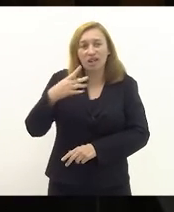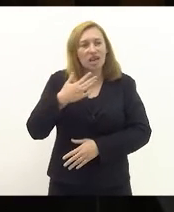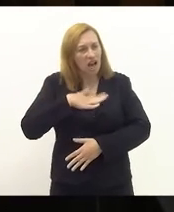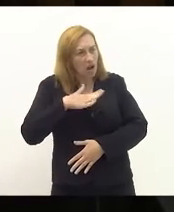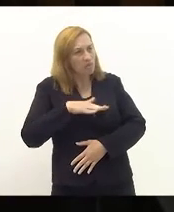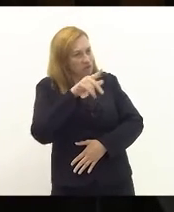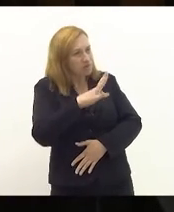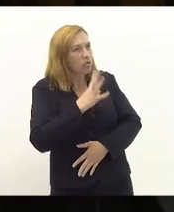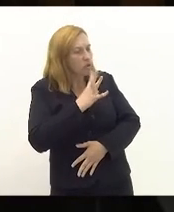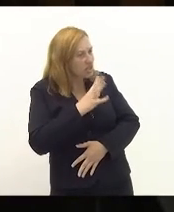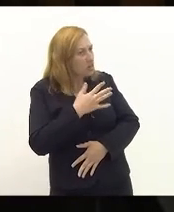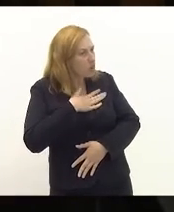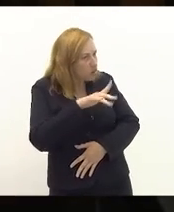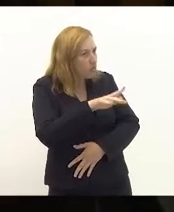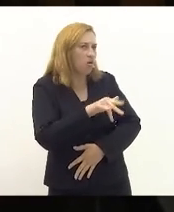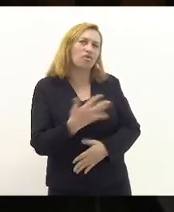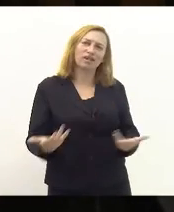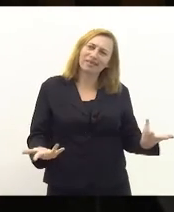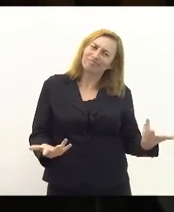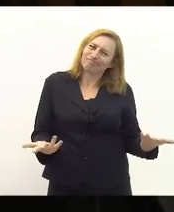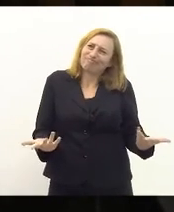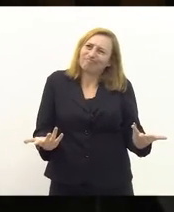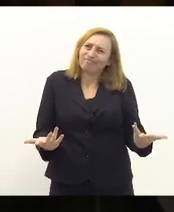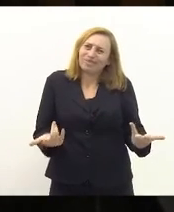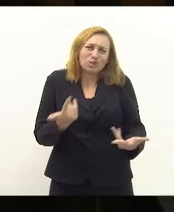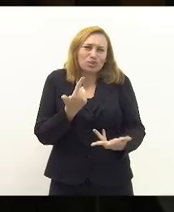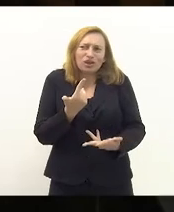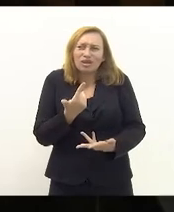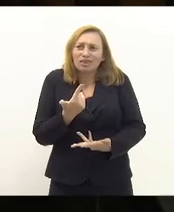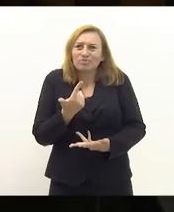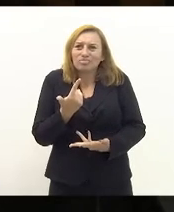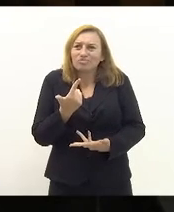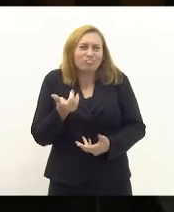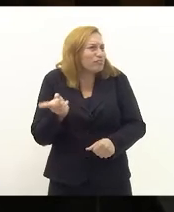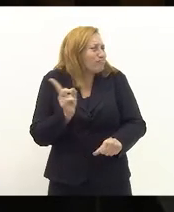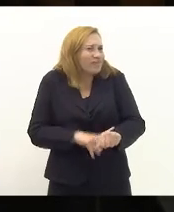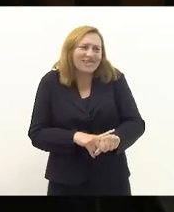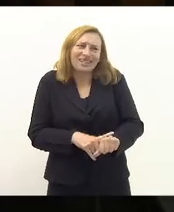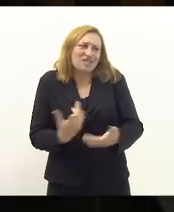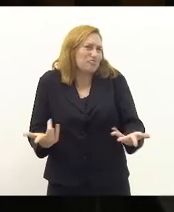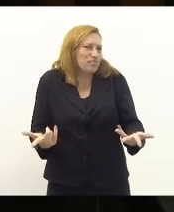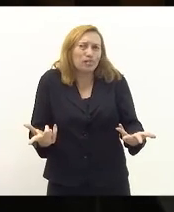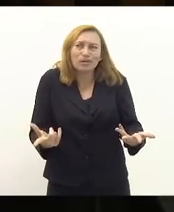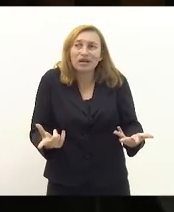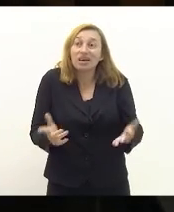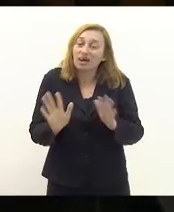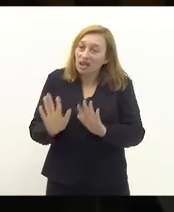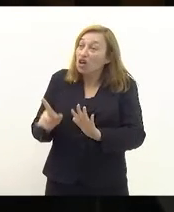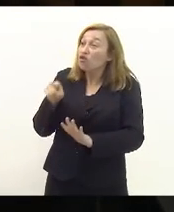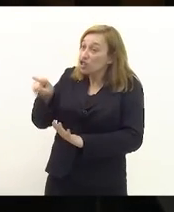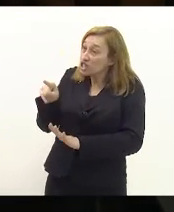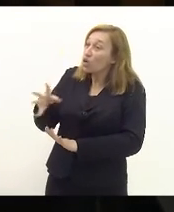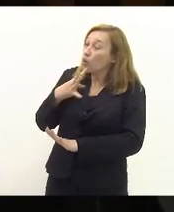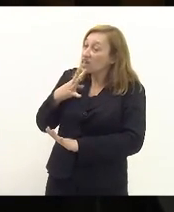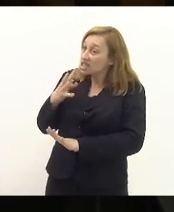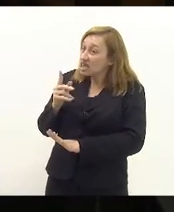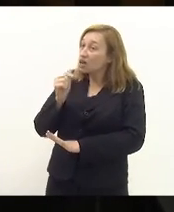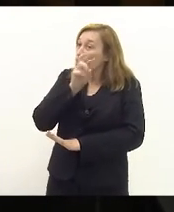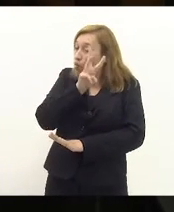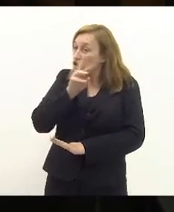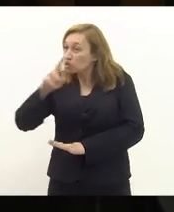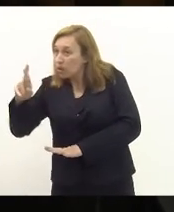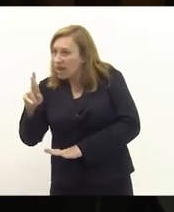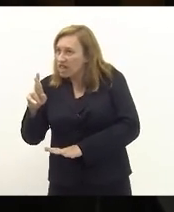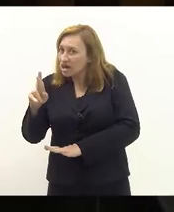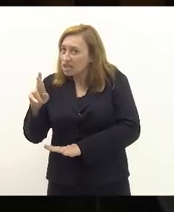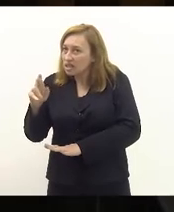você tem que conhecer o meu irmão eu falei cara não tem não há tempo hábil para isso ele cara depois que você conheceu Washington